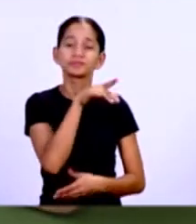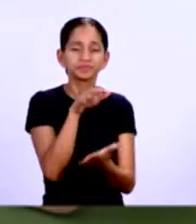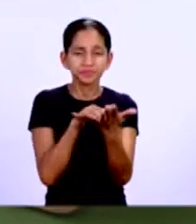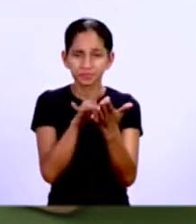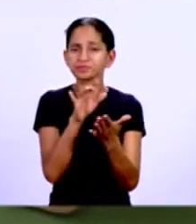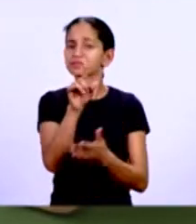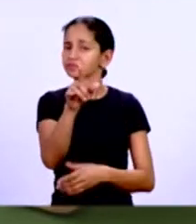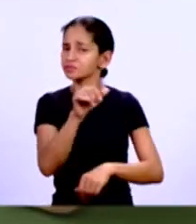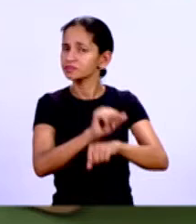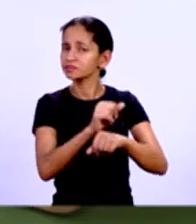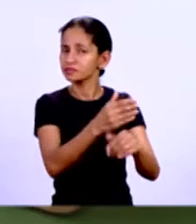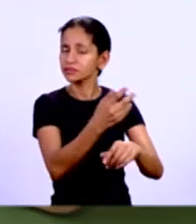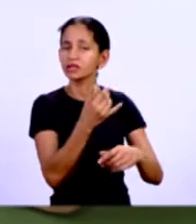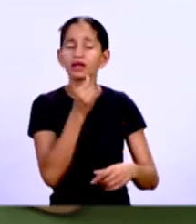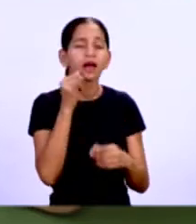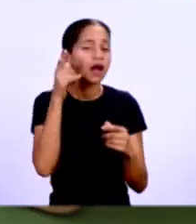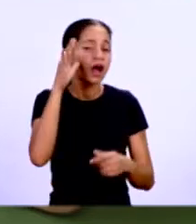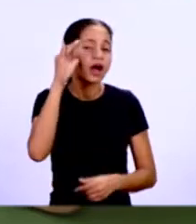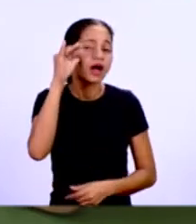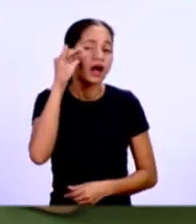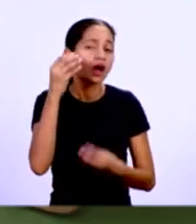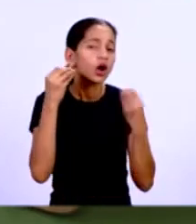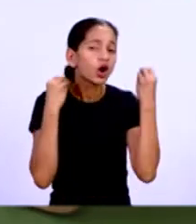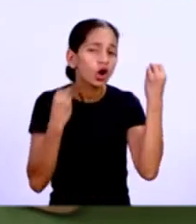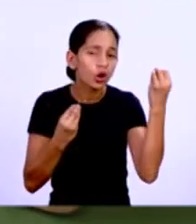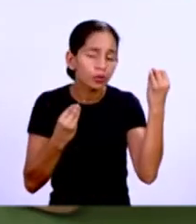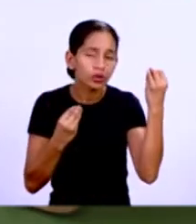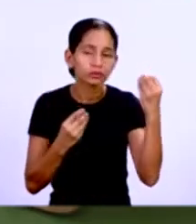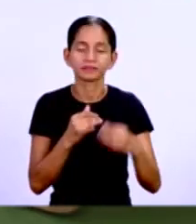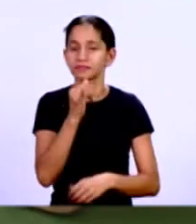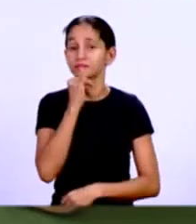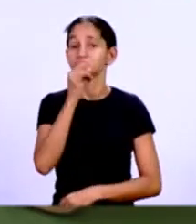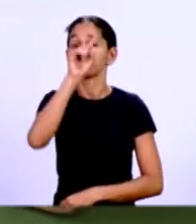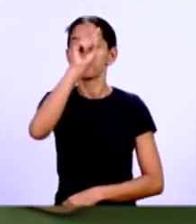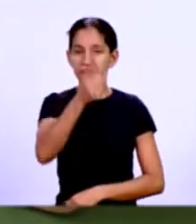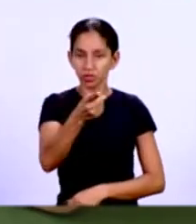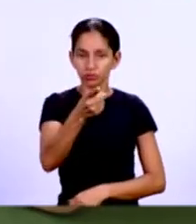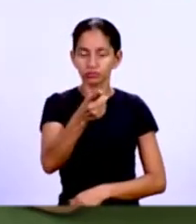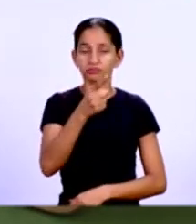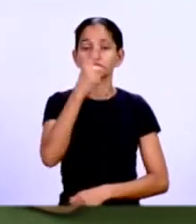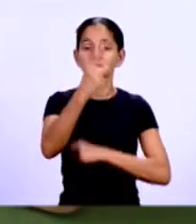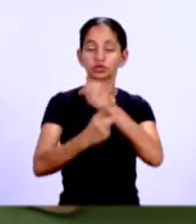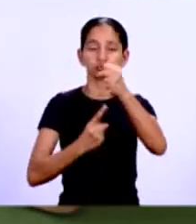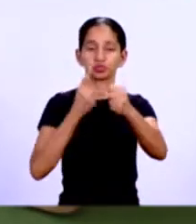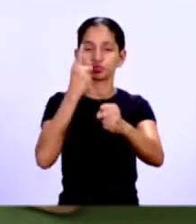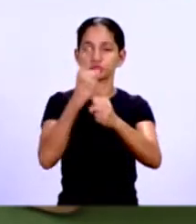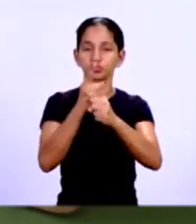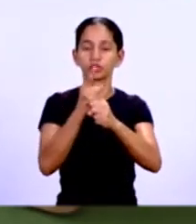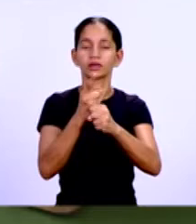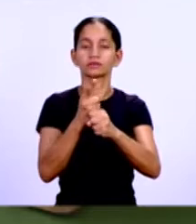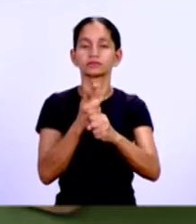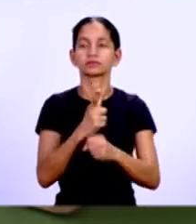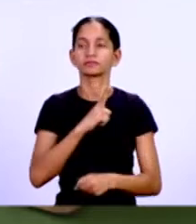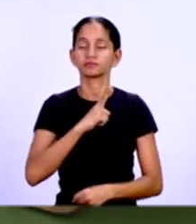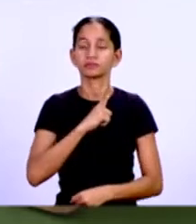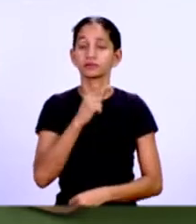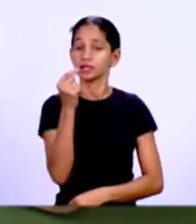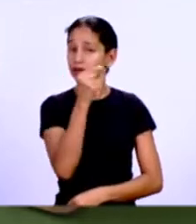calculadora? Pega aí o Excel. Se eu devo, por exemplo, no cartão R$1.000, fico um ano devendo. Tem lá na minha fatura de